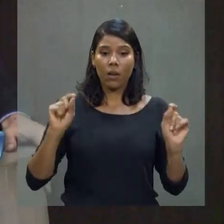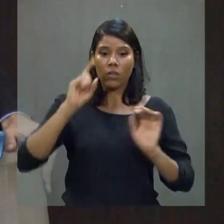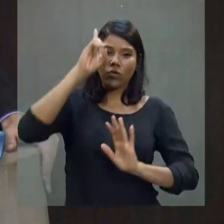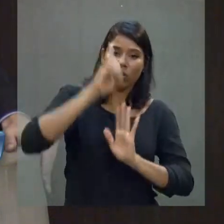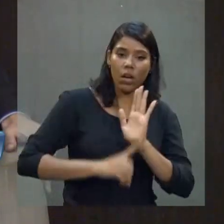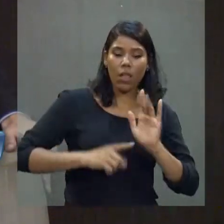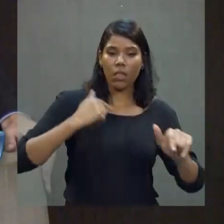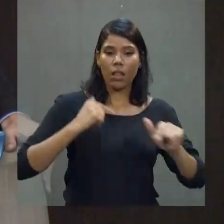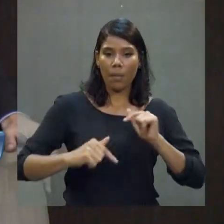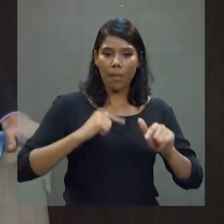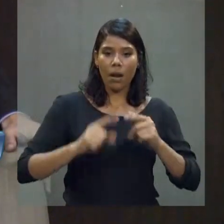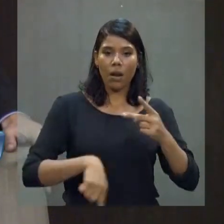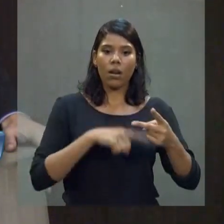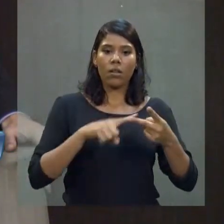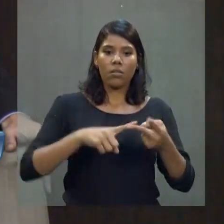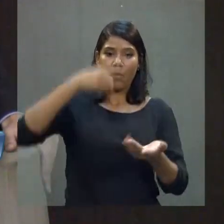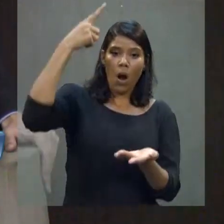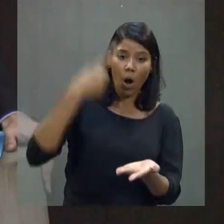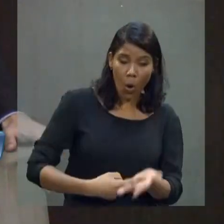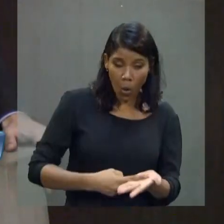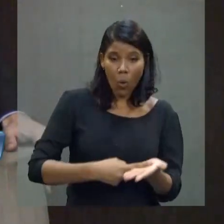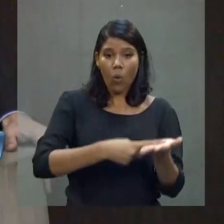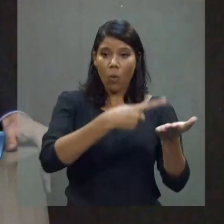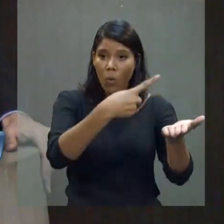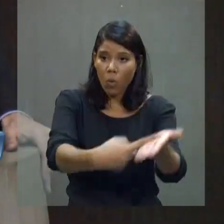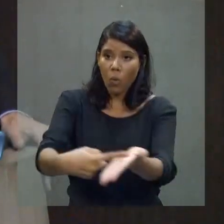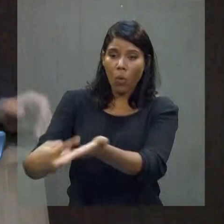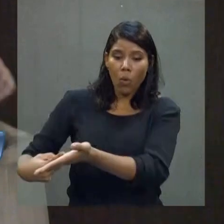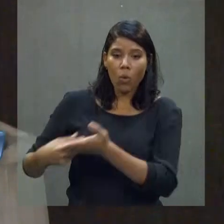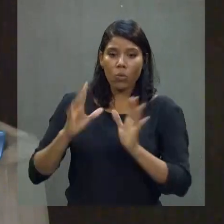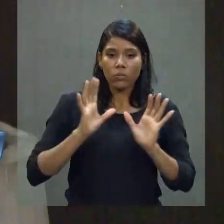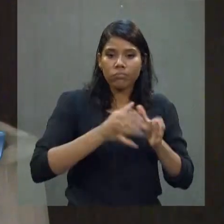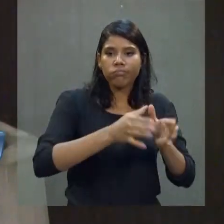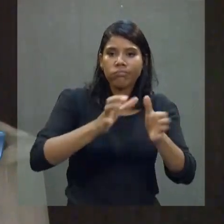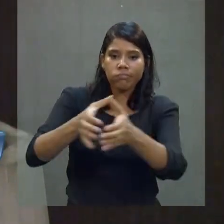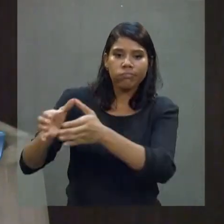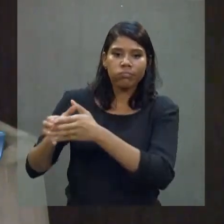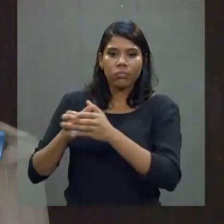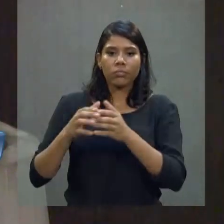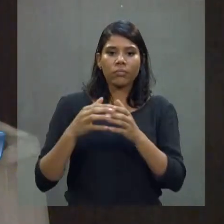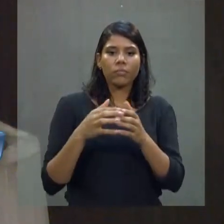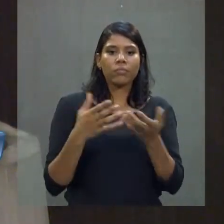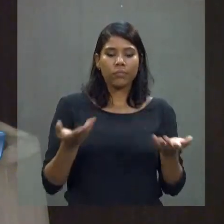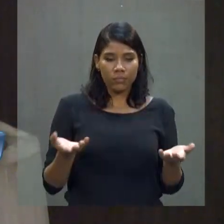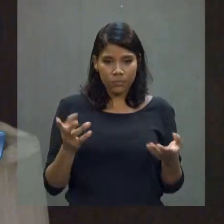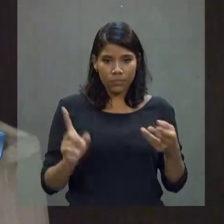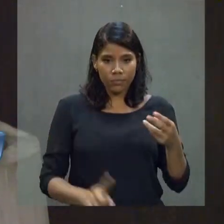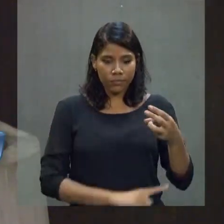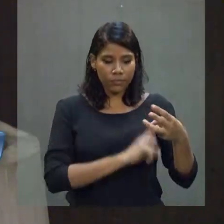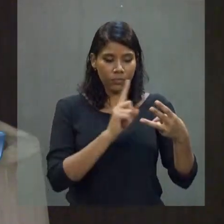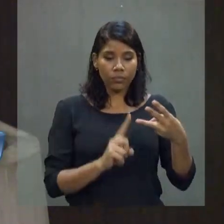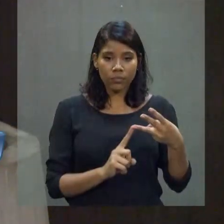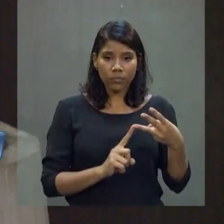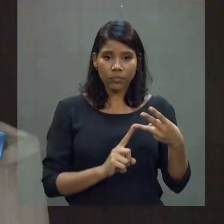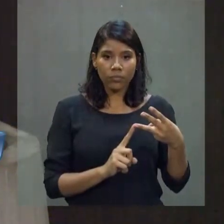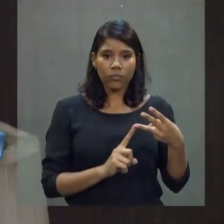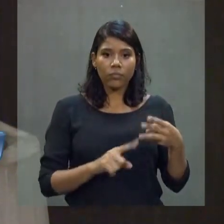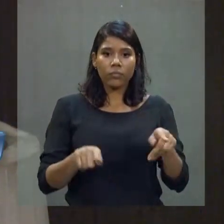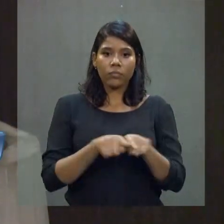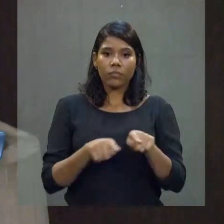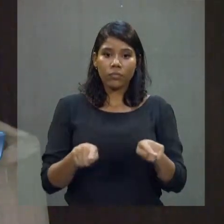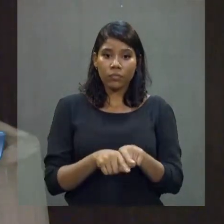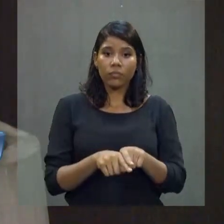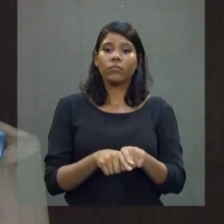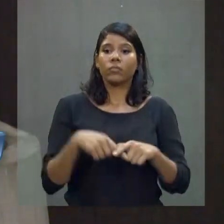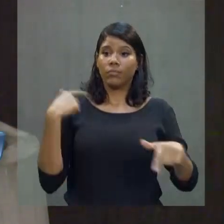direitos, pela defesa dos acordos coletivos de trabalho que foram firmados e descumpridos pela empresa, pela defesa dos seus